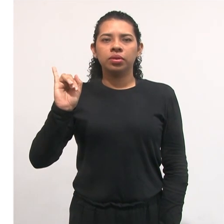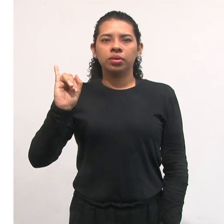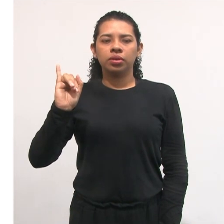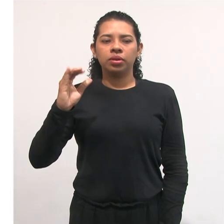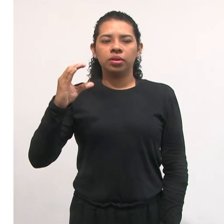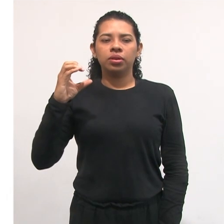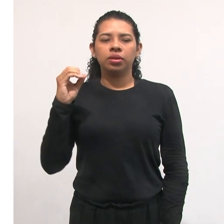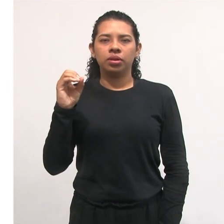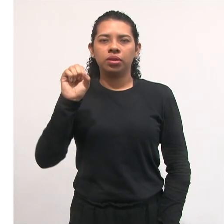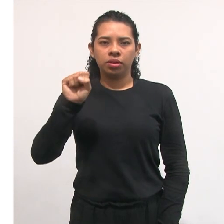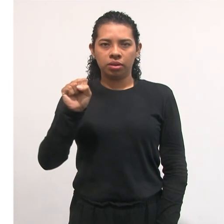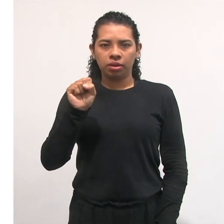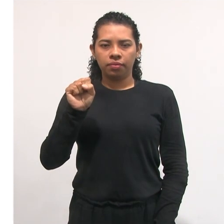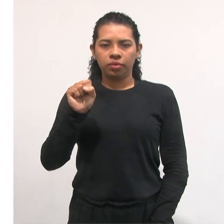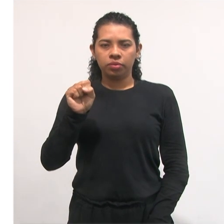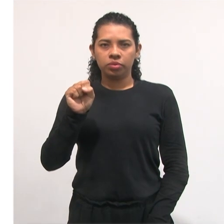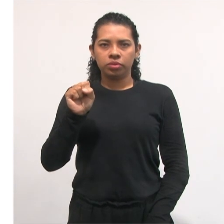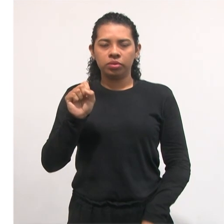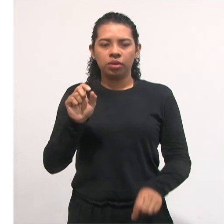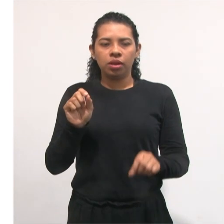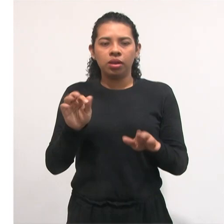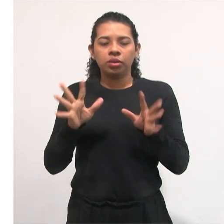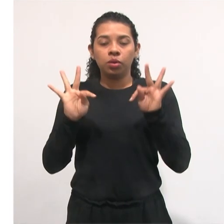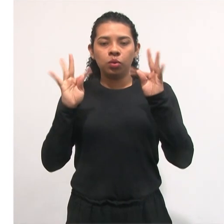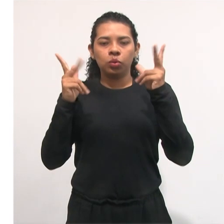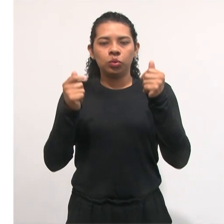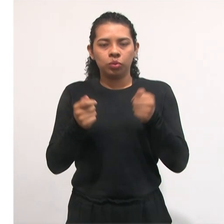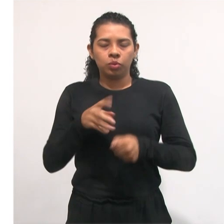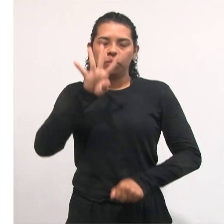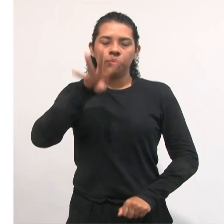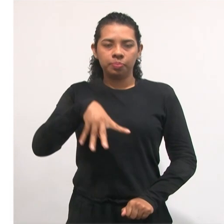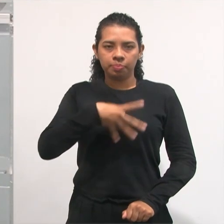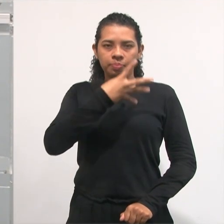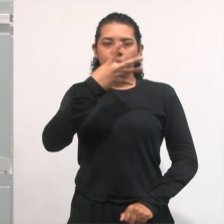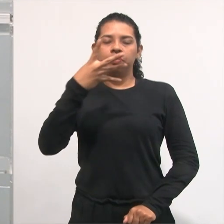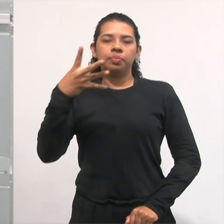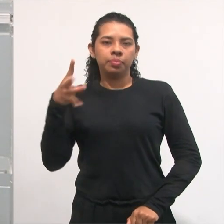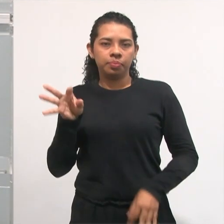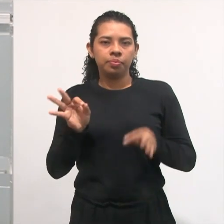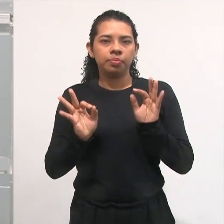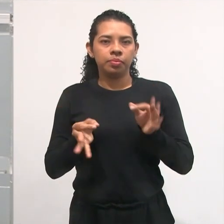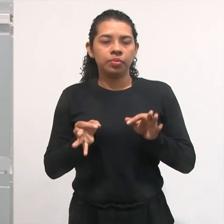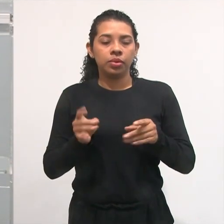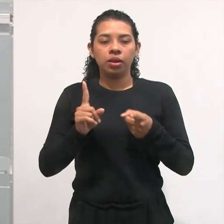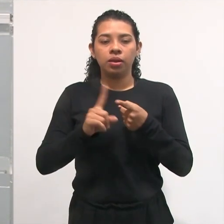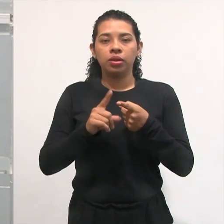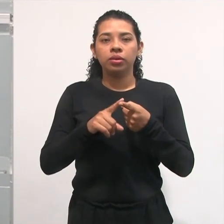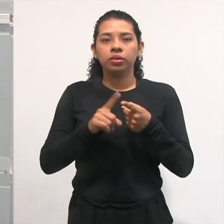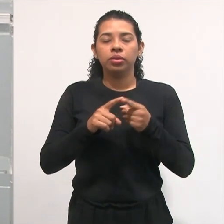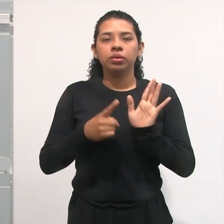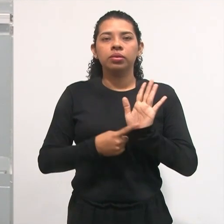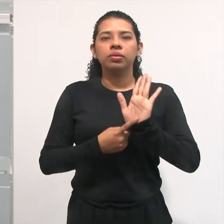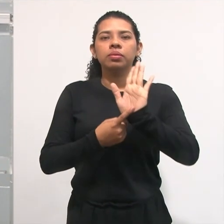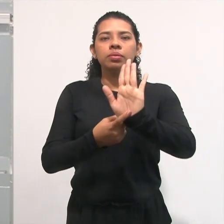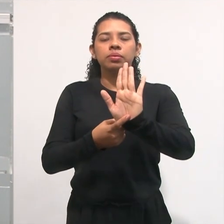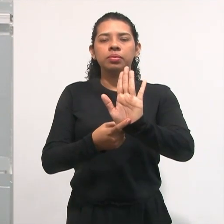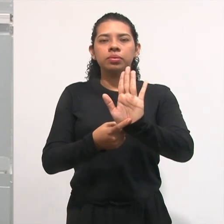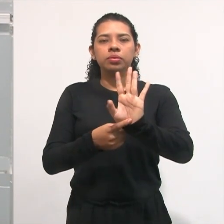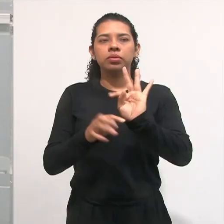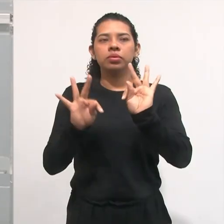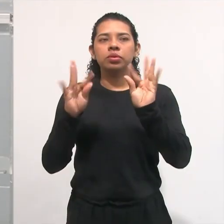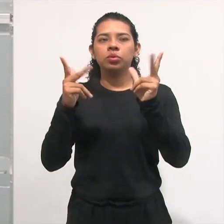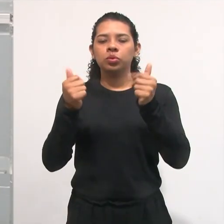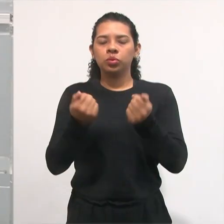Perfeito? E os gráficos, né? Então, até agora a gente viu os dados apresentados